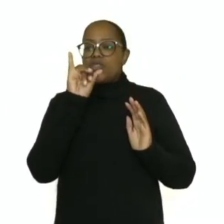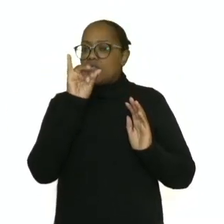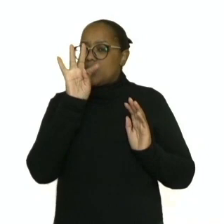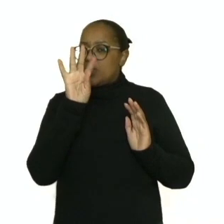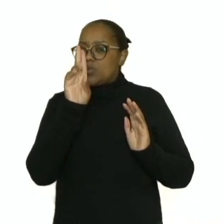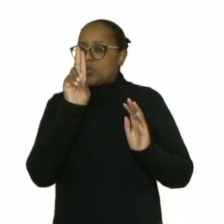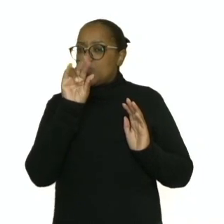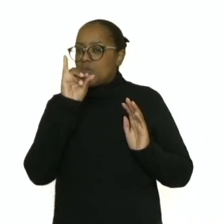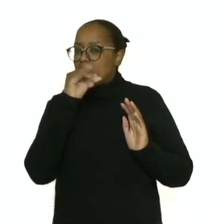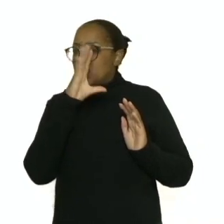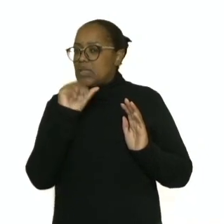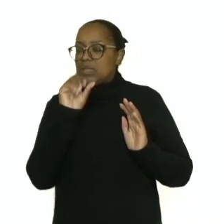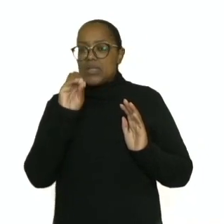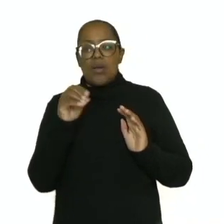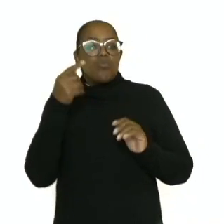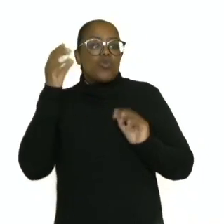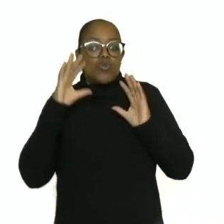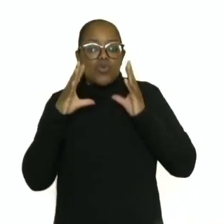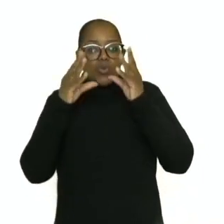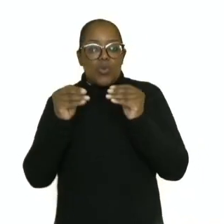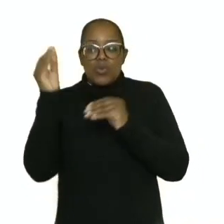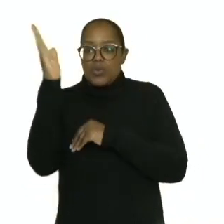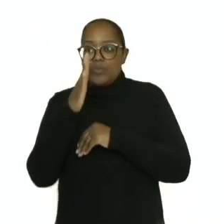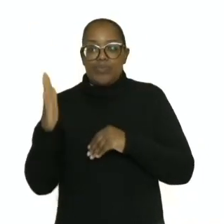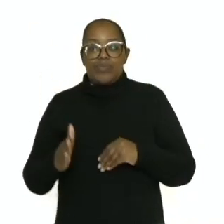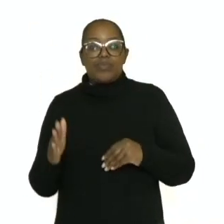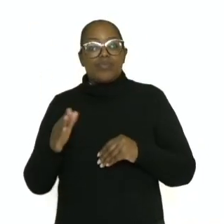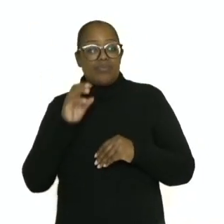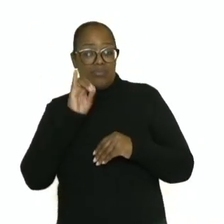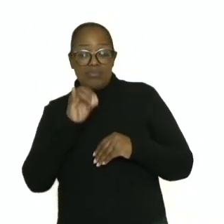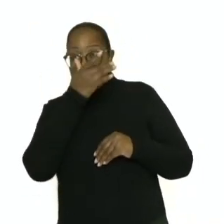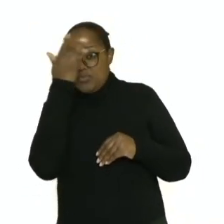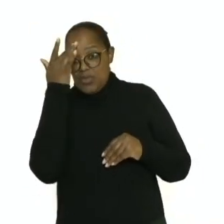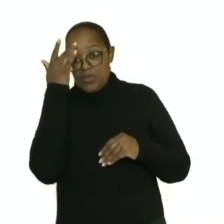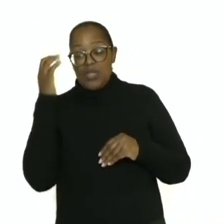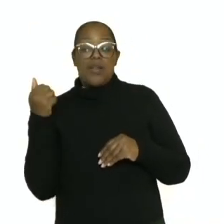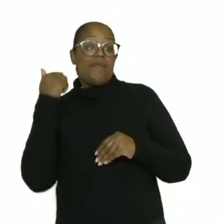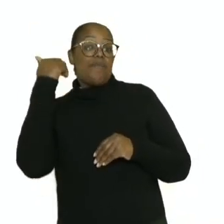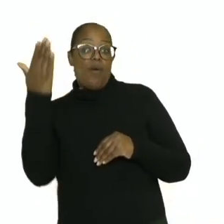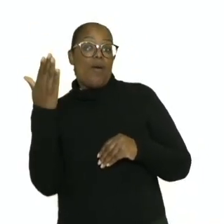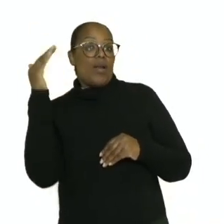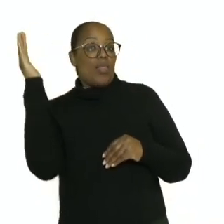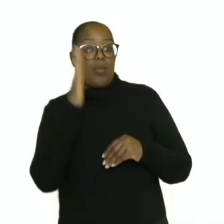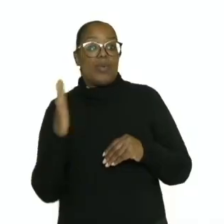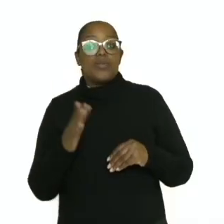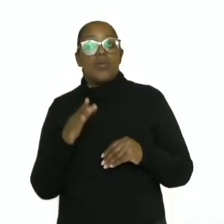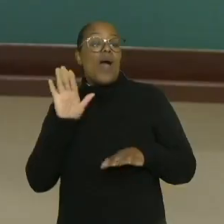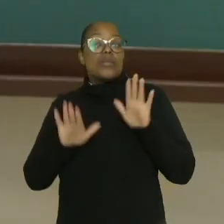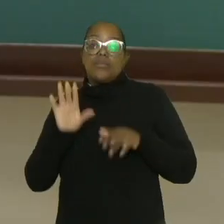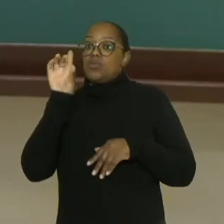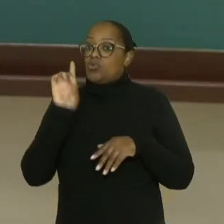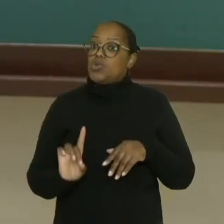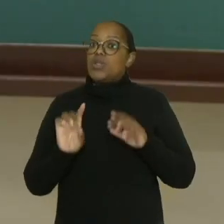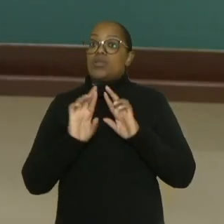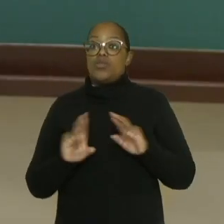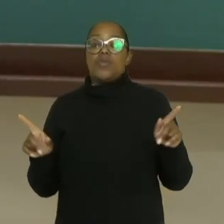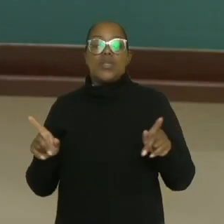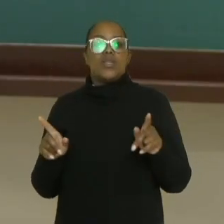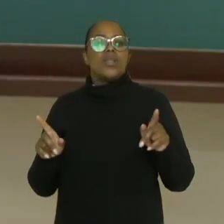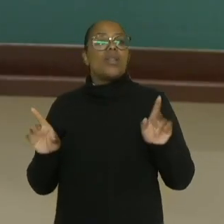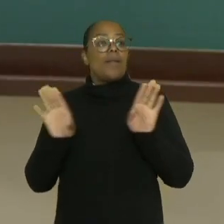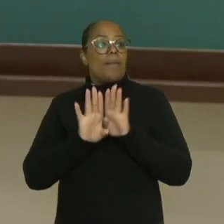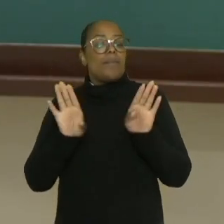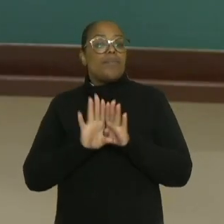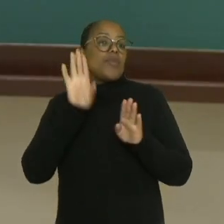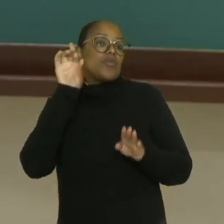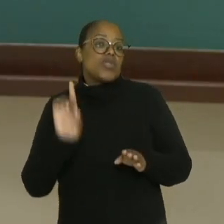os brasileiros. Por consequência, os que não têm esses direitos. Então, a primeira questão aqui em comum na noção de